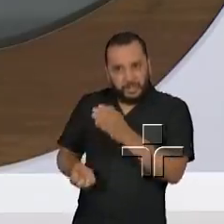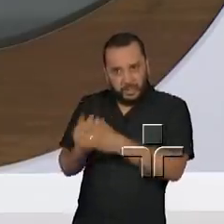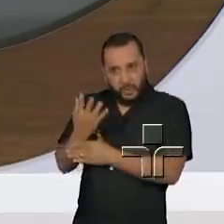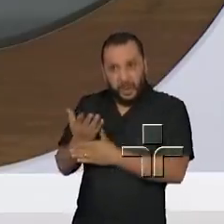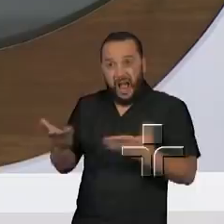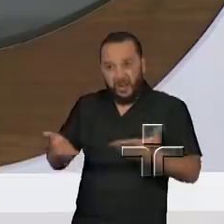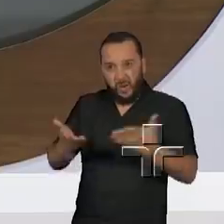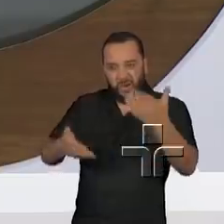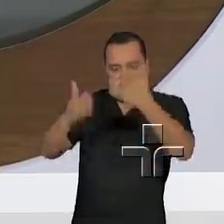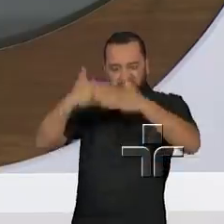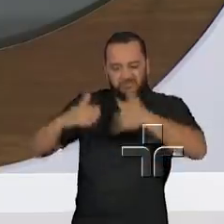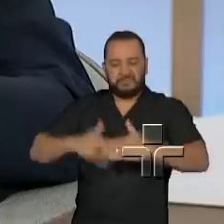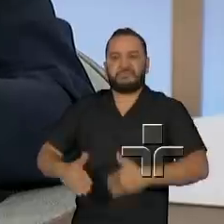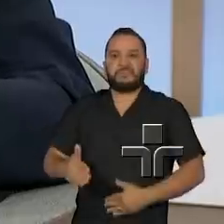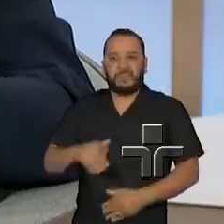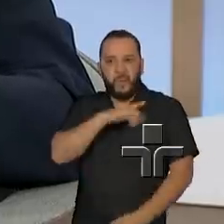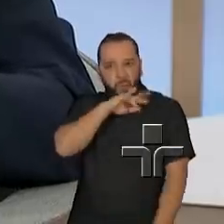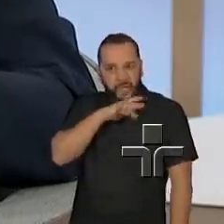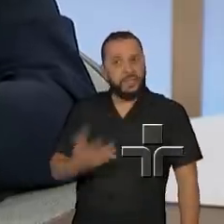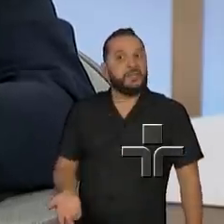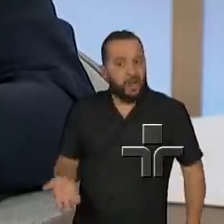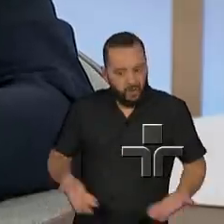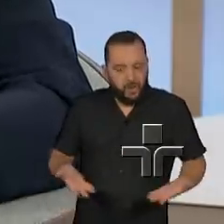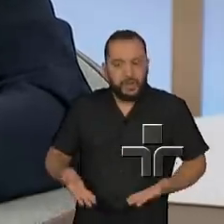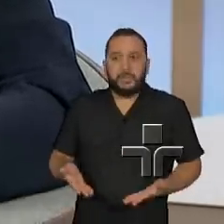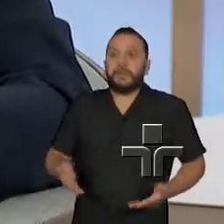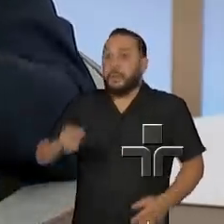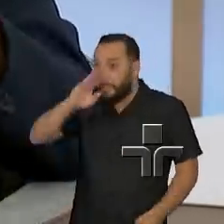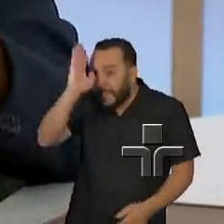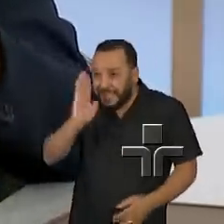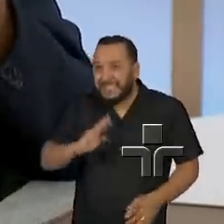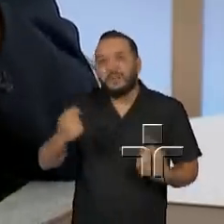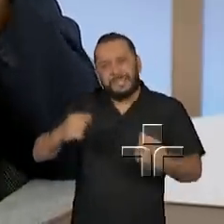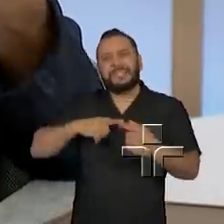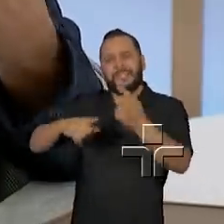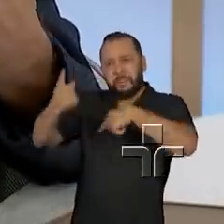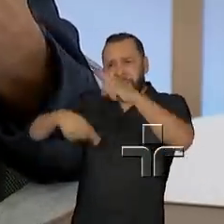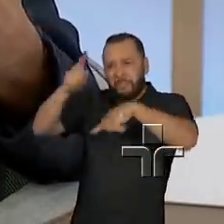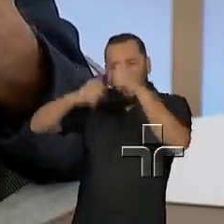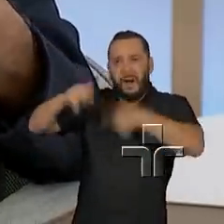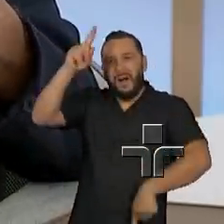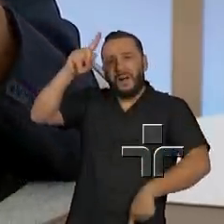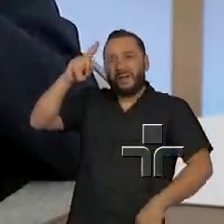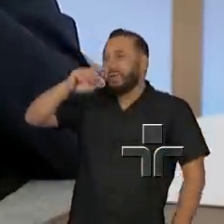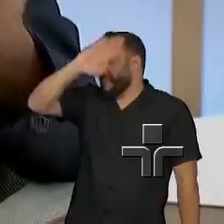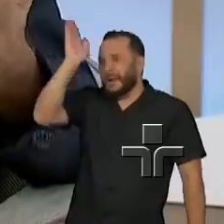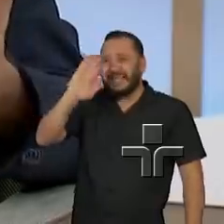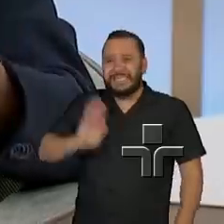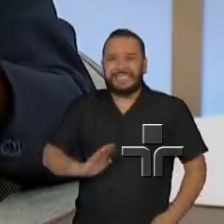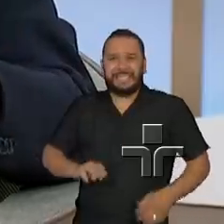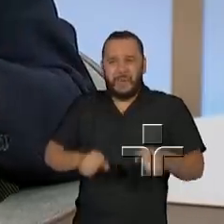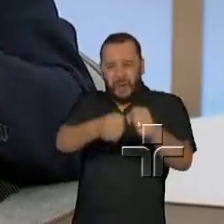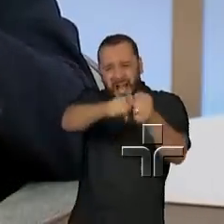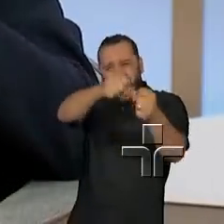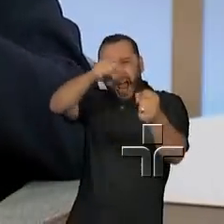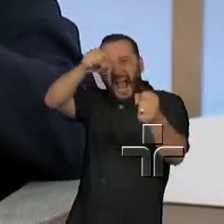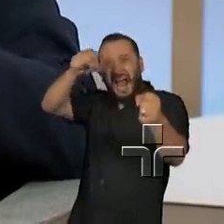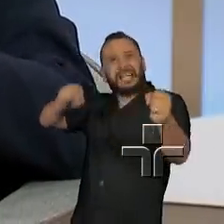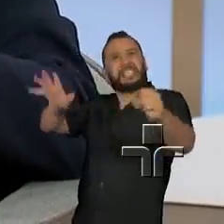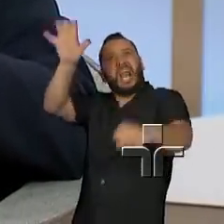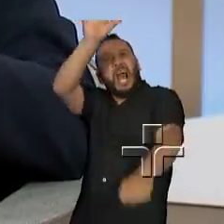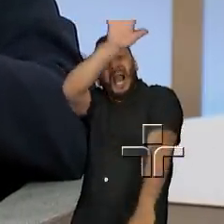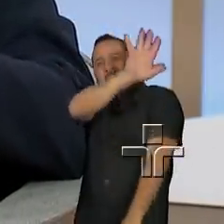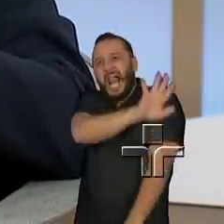do Brasil não tem opção a não ser dar certo. Imagina um país tão grande, completamente miserável. Imagina um